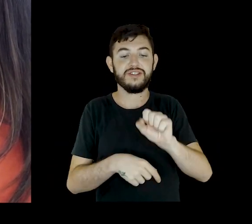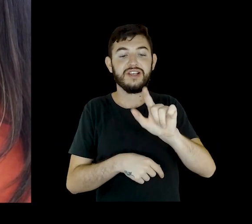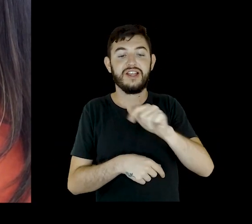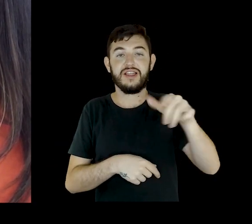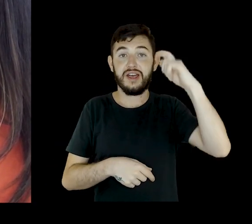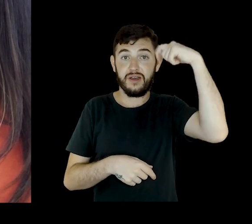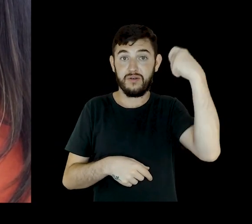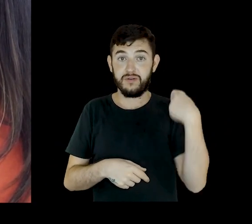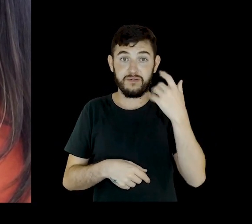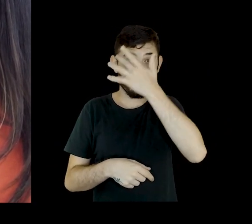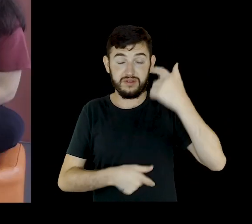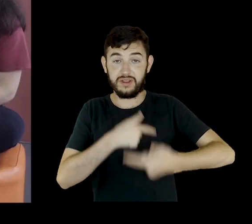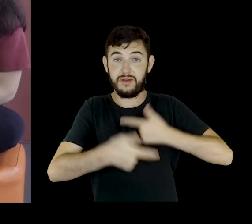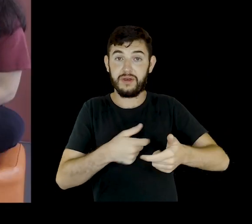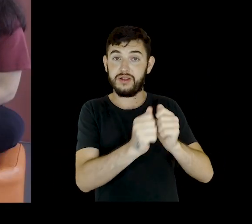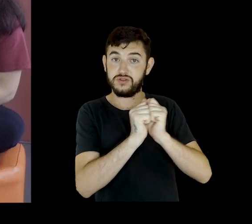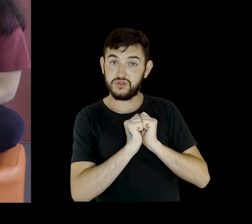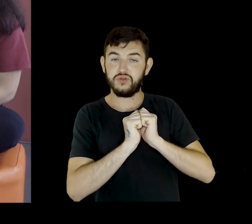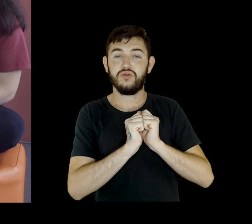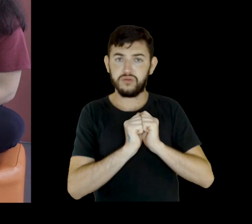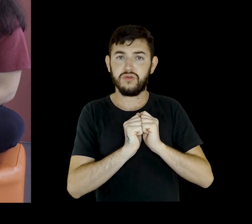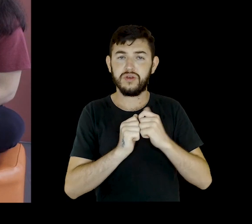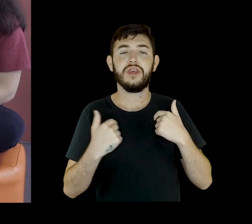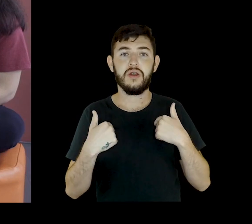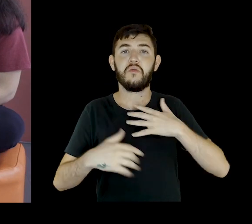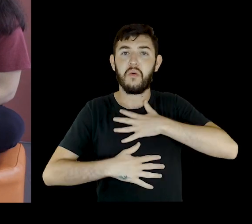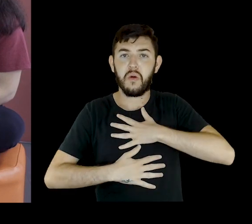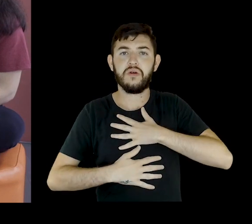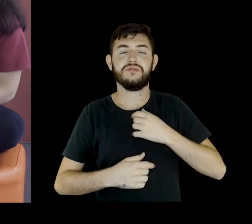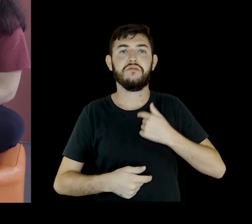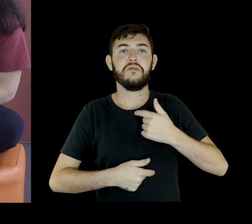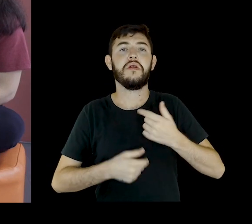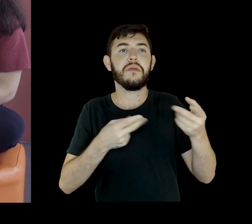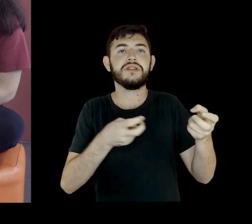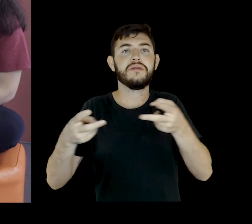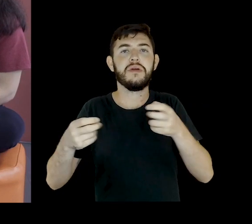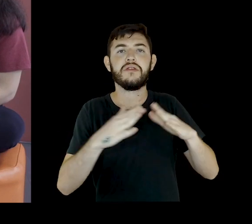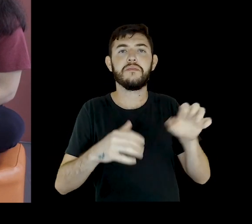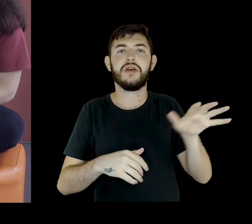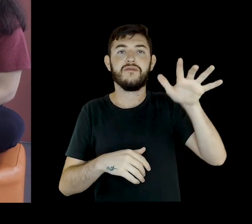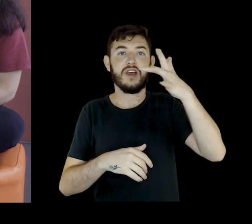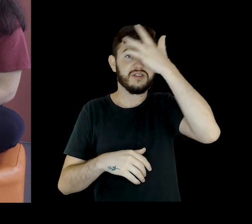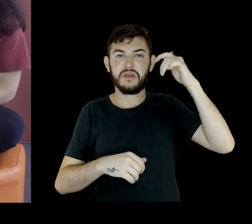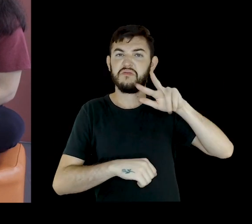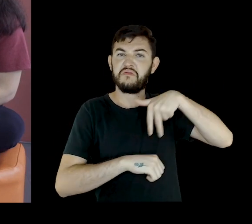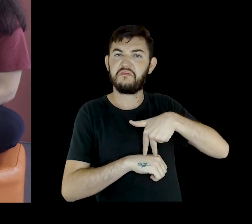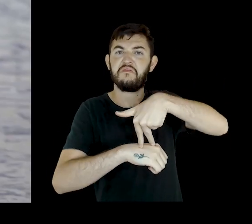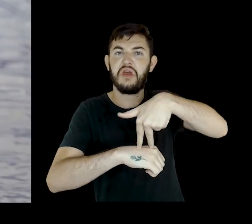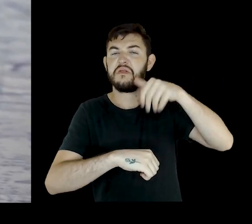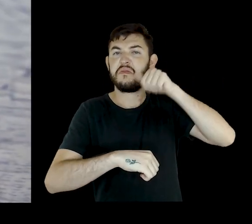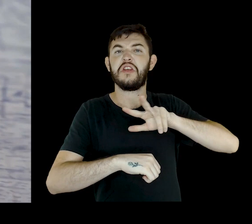comigo. E é o que eu amo fazer, tá no meio da periferia, ali trazendo empoderamento para as meninas, vendo as meninas se